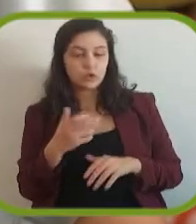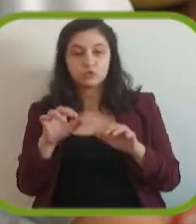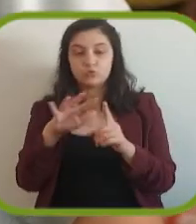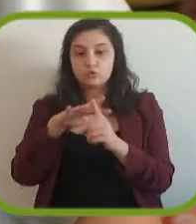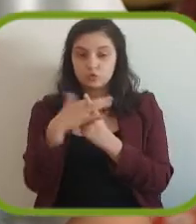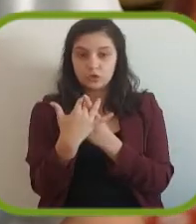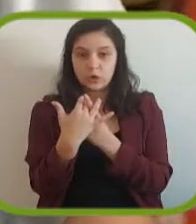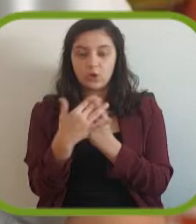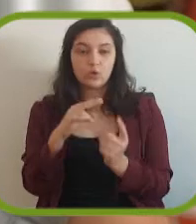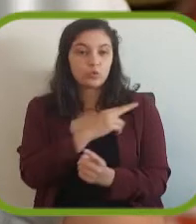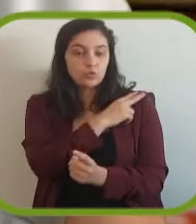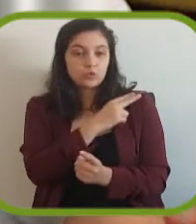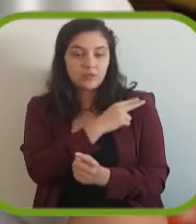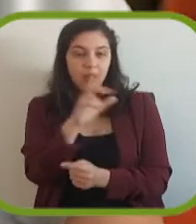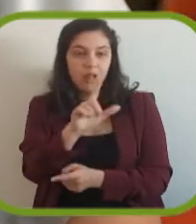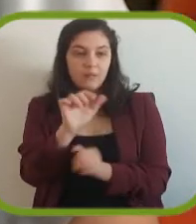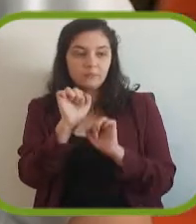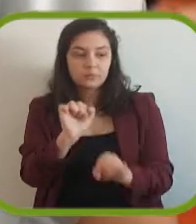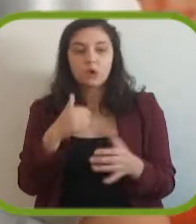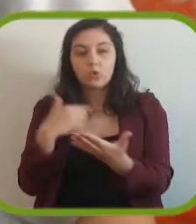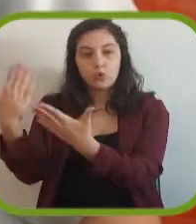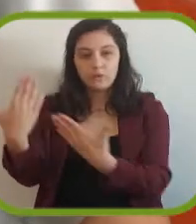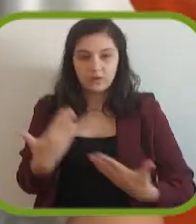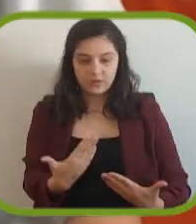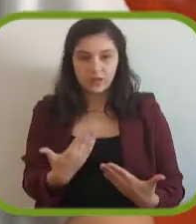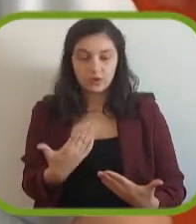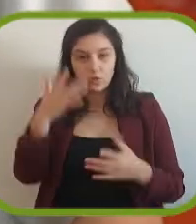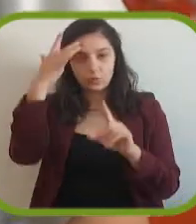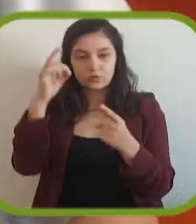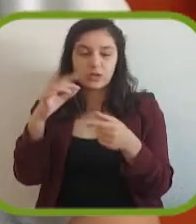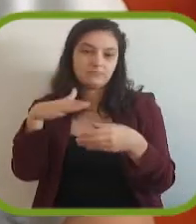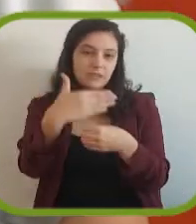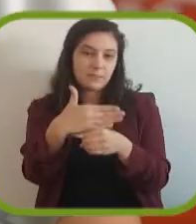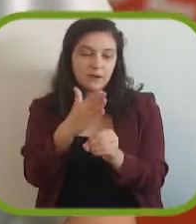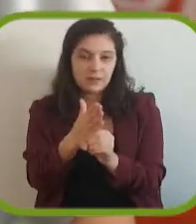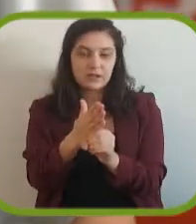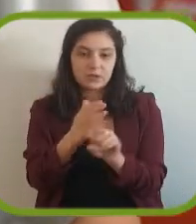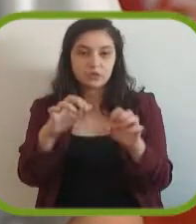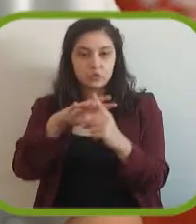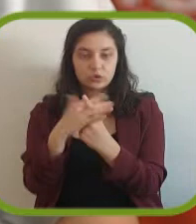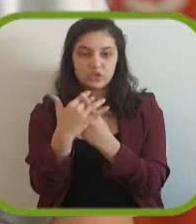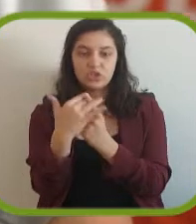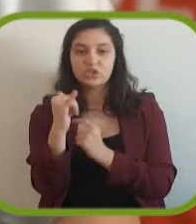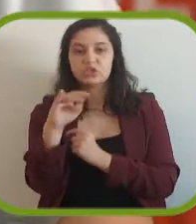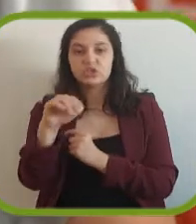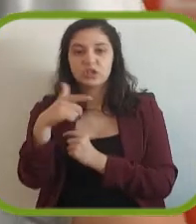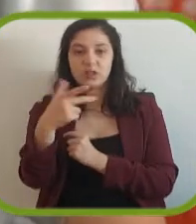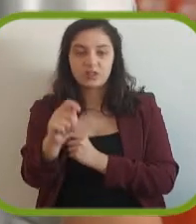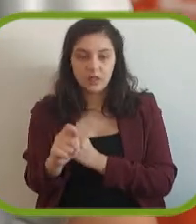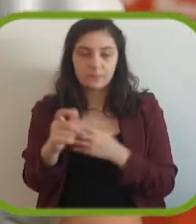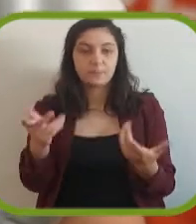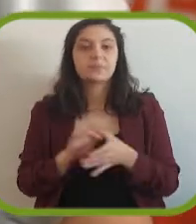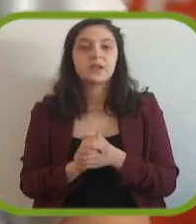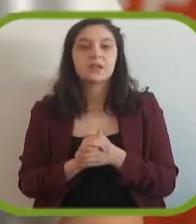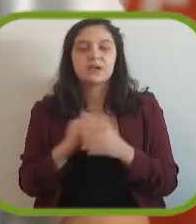Doutorado em Sociologia pela Universidade de Lisboa, o nosso convidado é professor no Departamento de Sociologia no ISCTE.